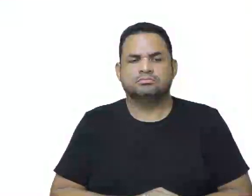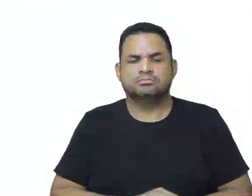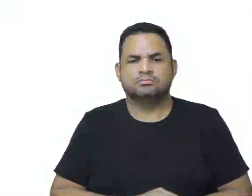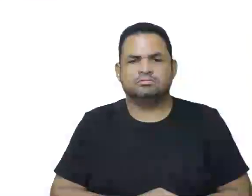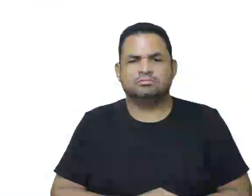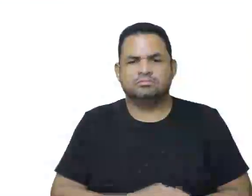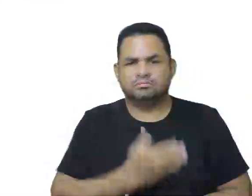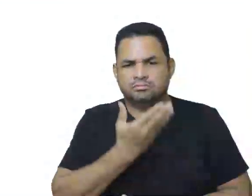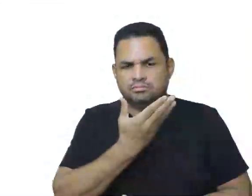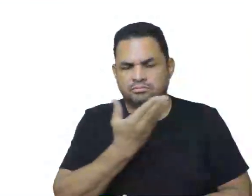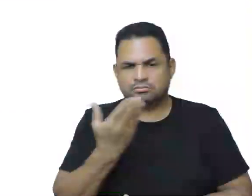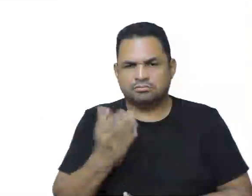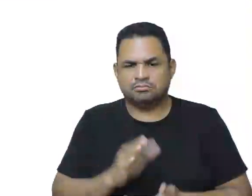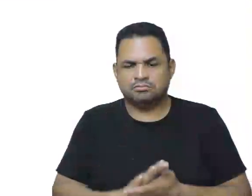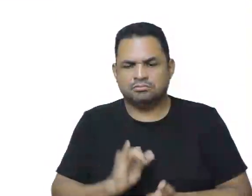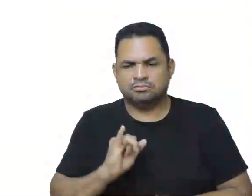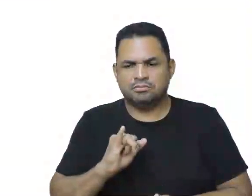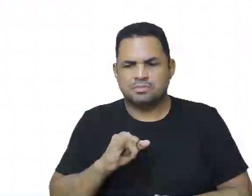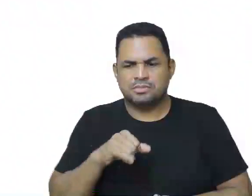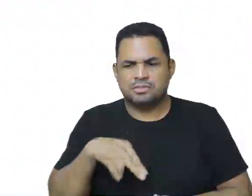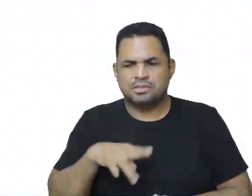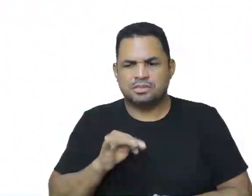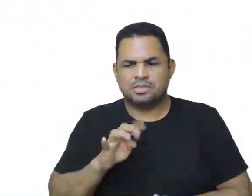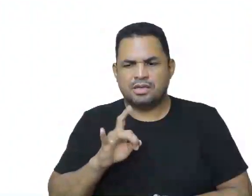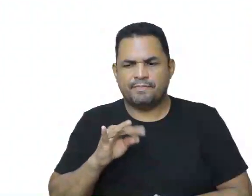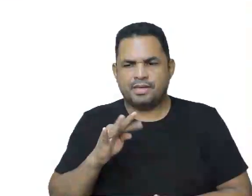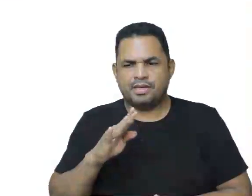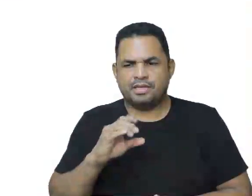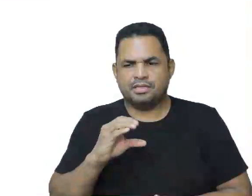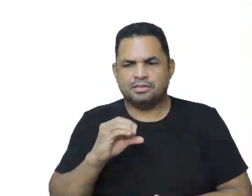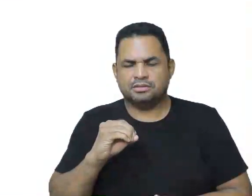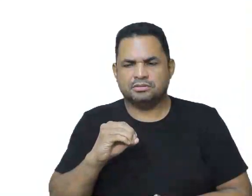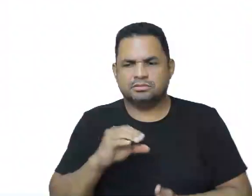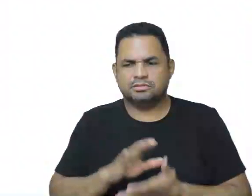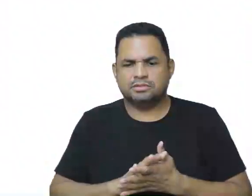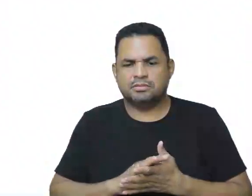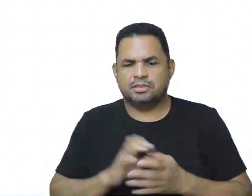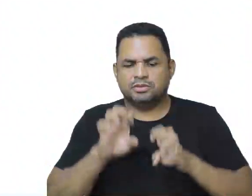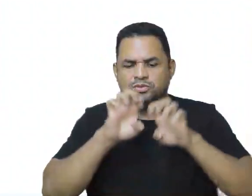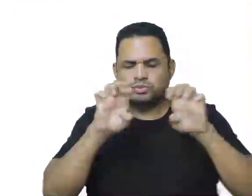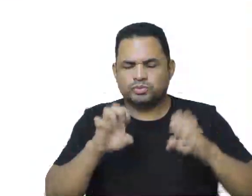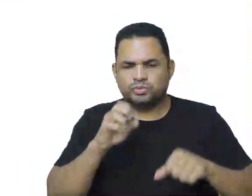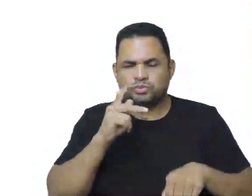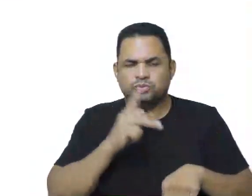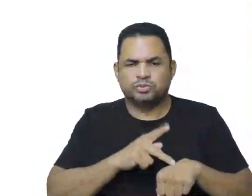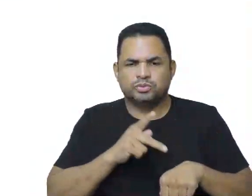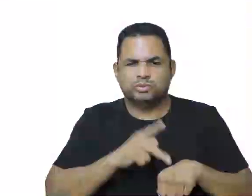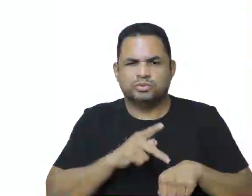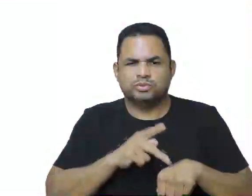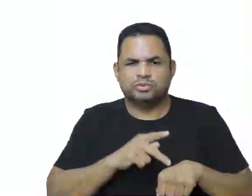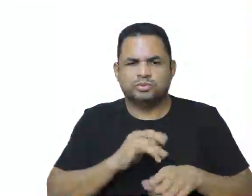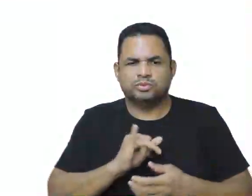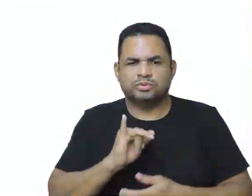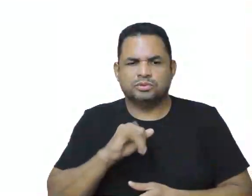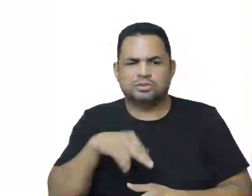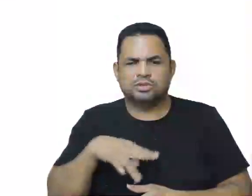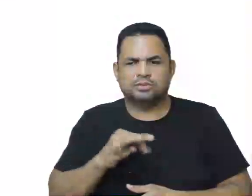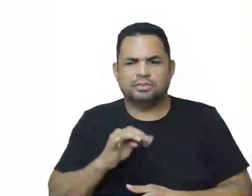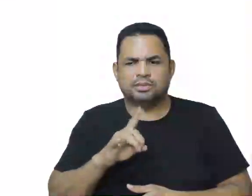que trabalha na decomposição da estrutura rochosa é o